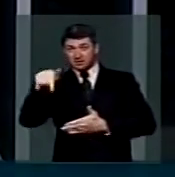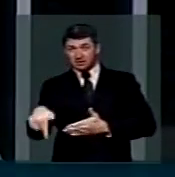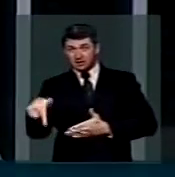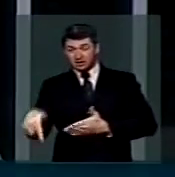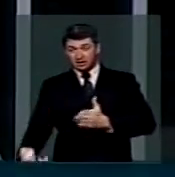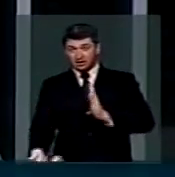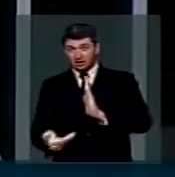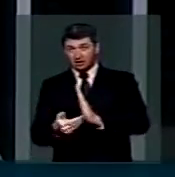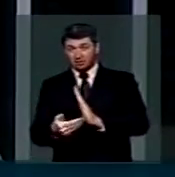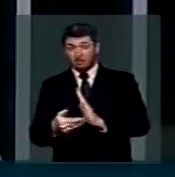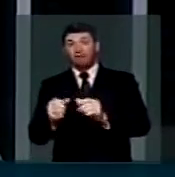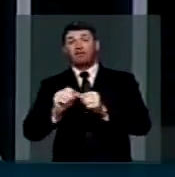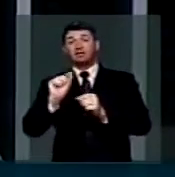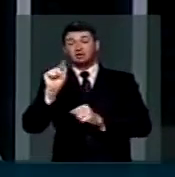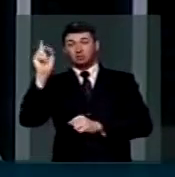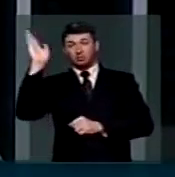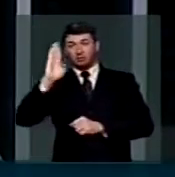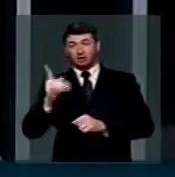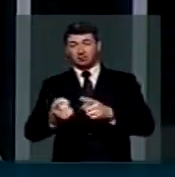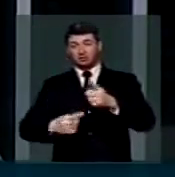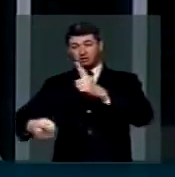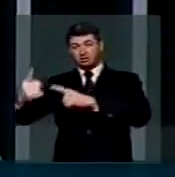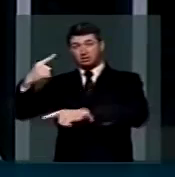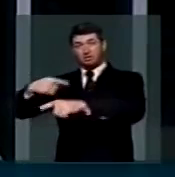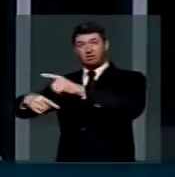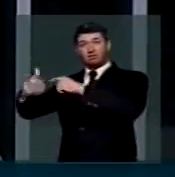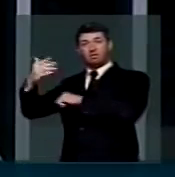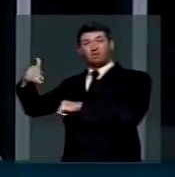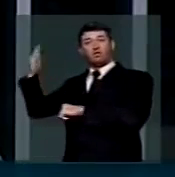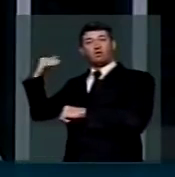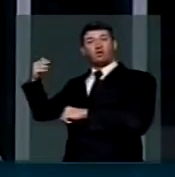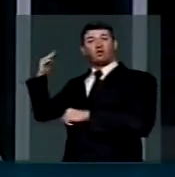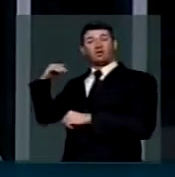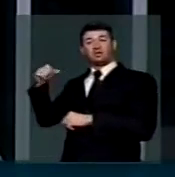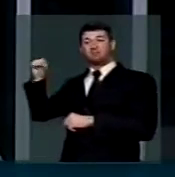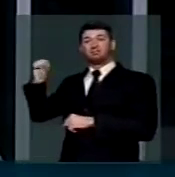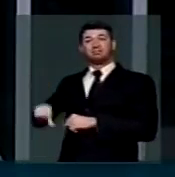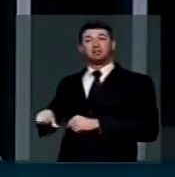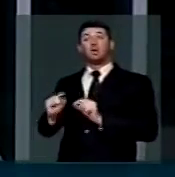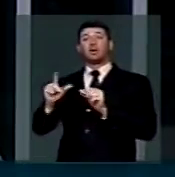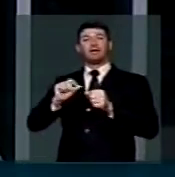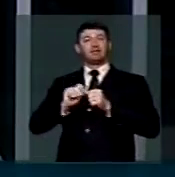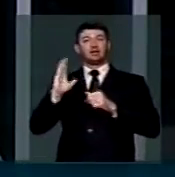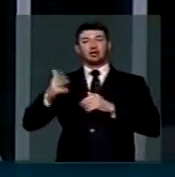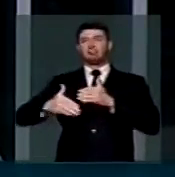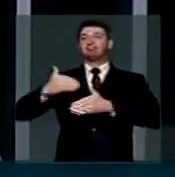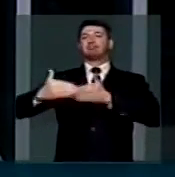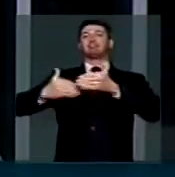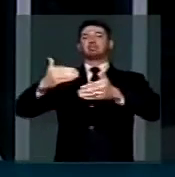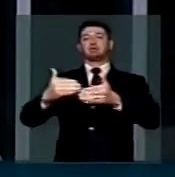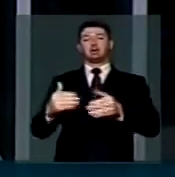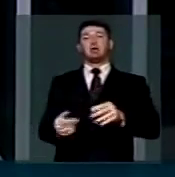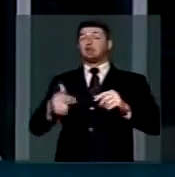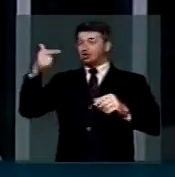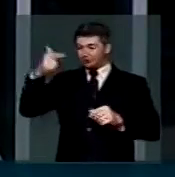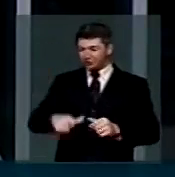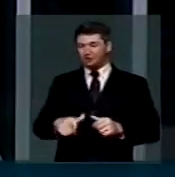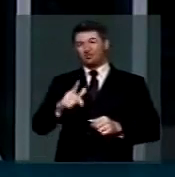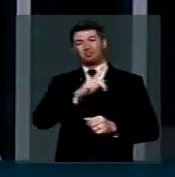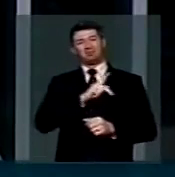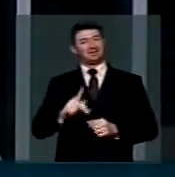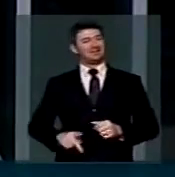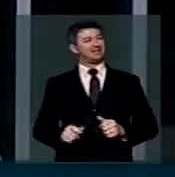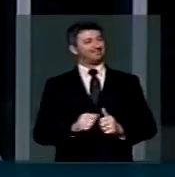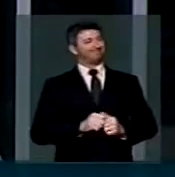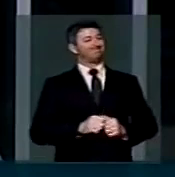Câmara que faça com que o país retroceda diante daquilo que tem desenvolvido. Mais uma vez, senhor presidente,